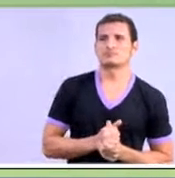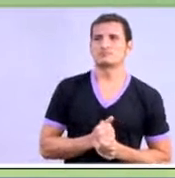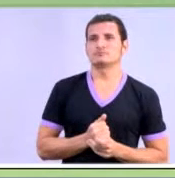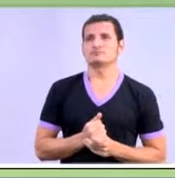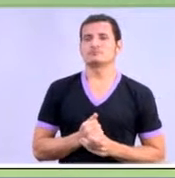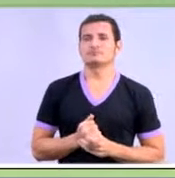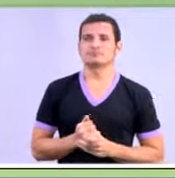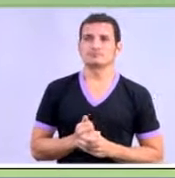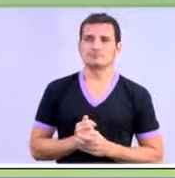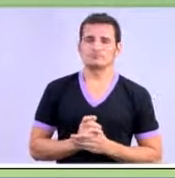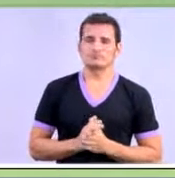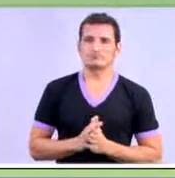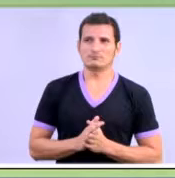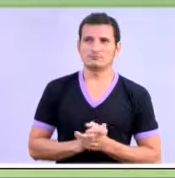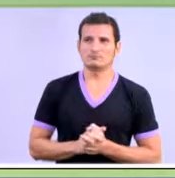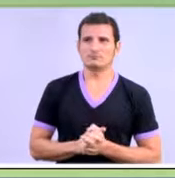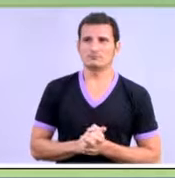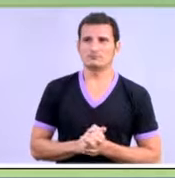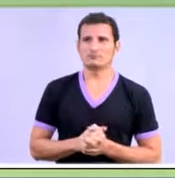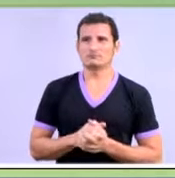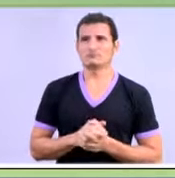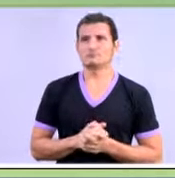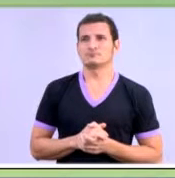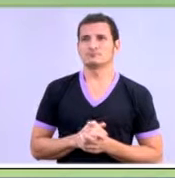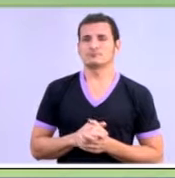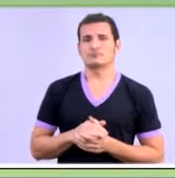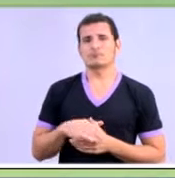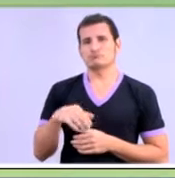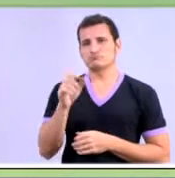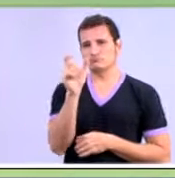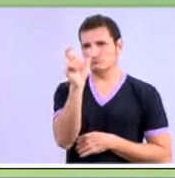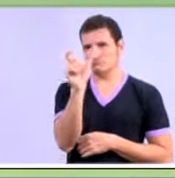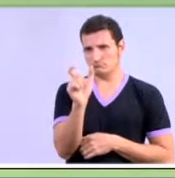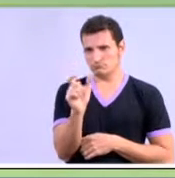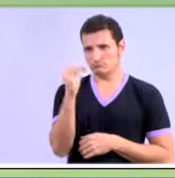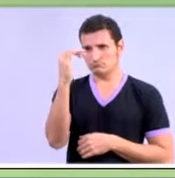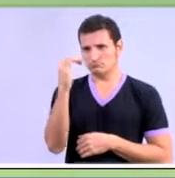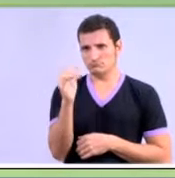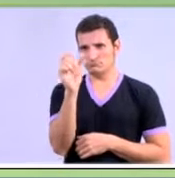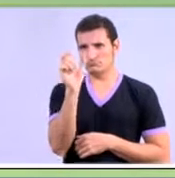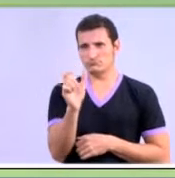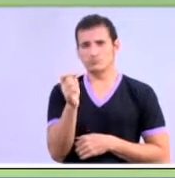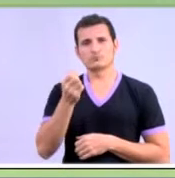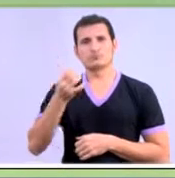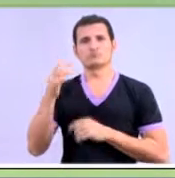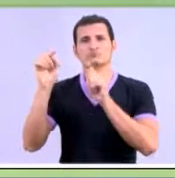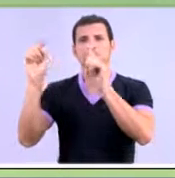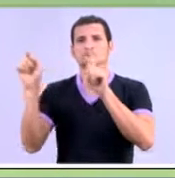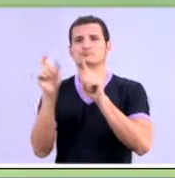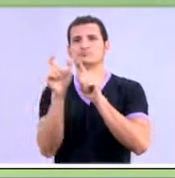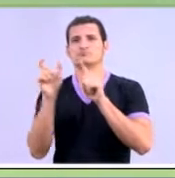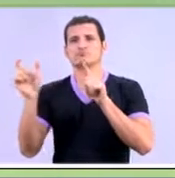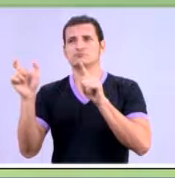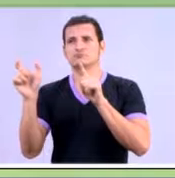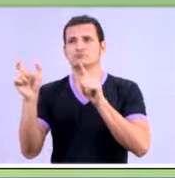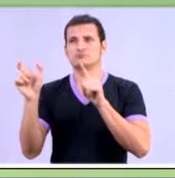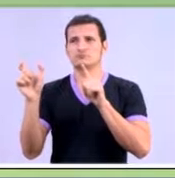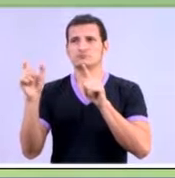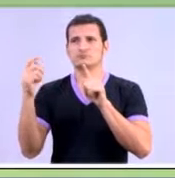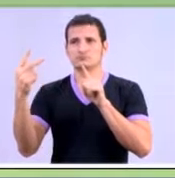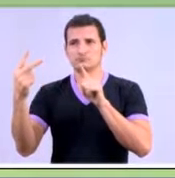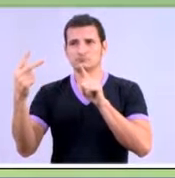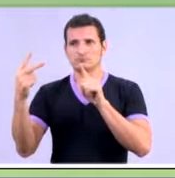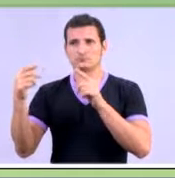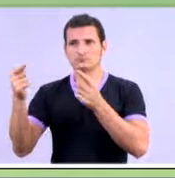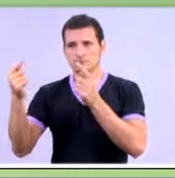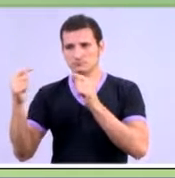Vamos comparar esses dois. Esse comprar com esse comprar. Tem quantos parâmetros esse aqui? 2, né, gente? Tem